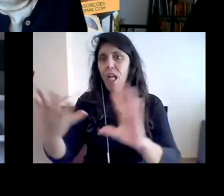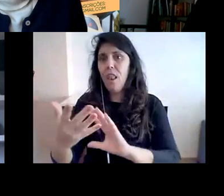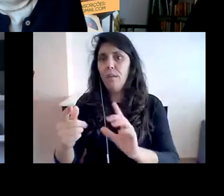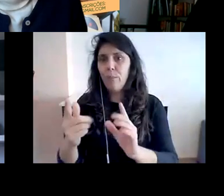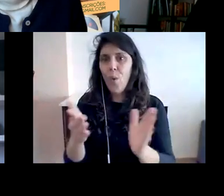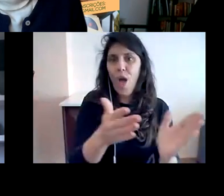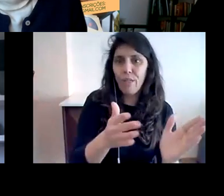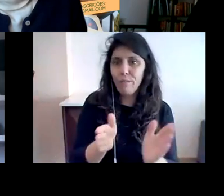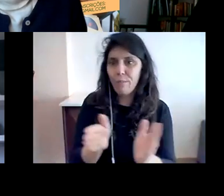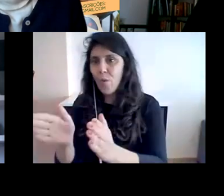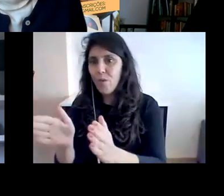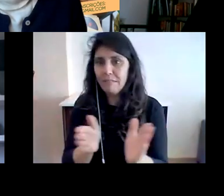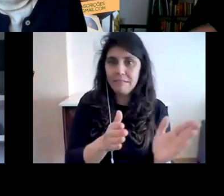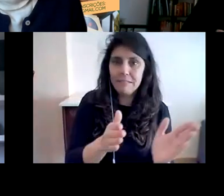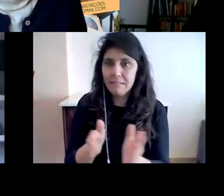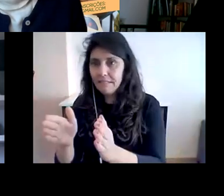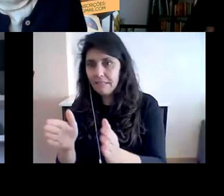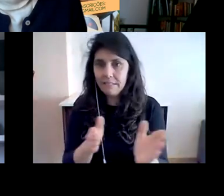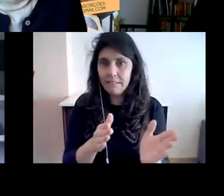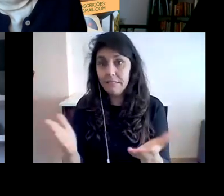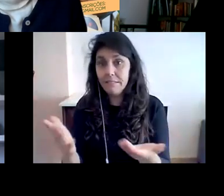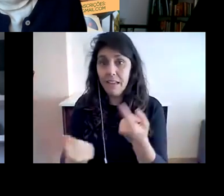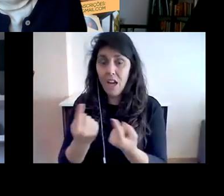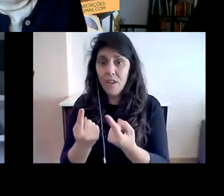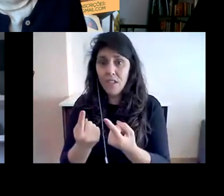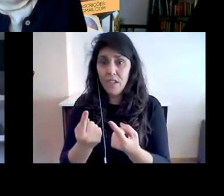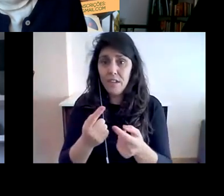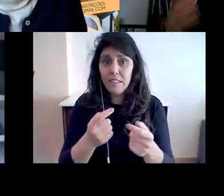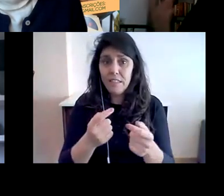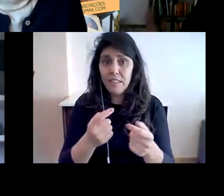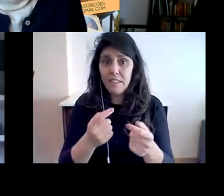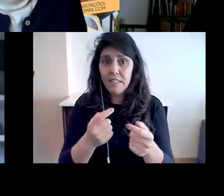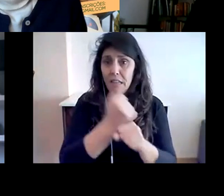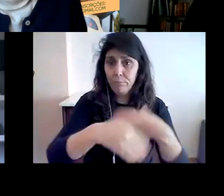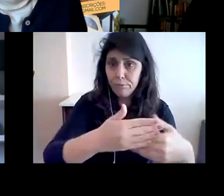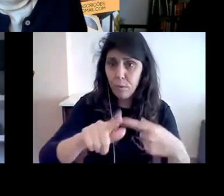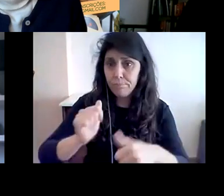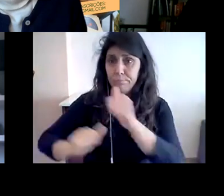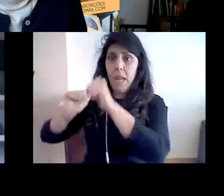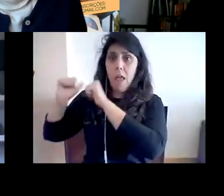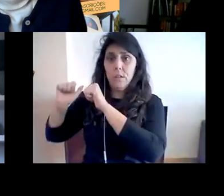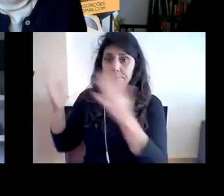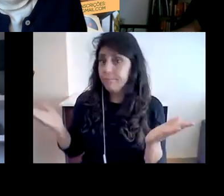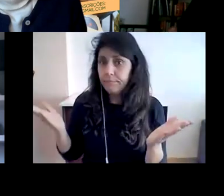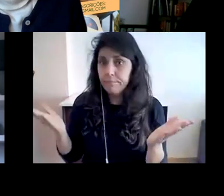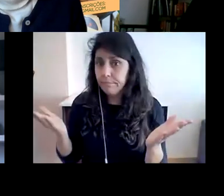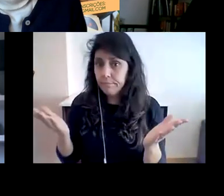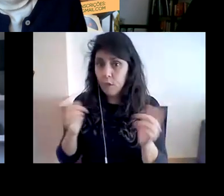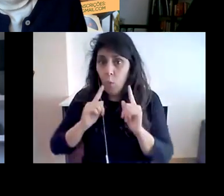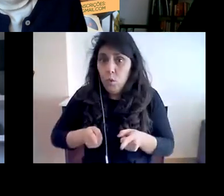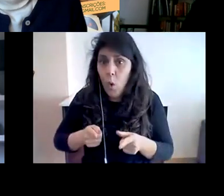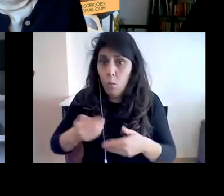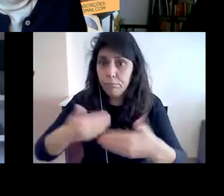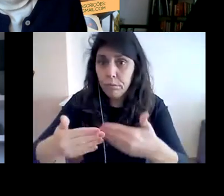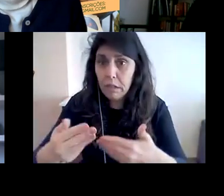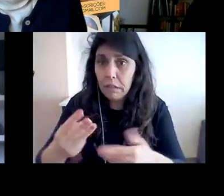como vai para o outro lado do outro. E muitas vezes acaba por desfazer aquilo que fez em pouco tempo. Eu lembro da área do projeto, que era uma disciplina que começou, que durou 3 ou